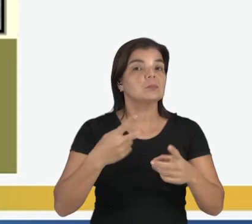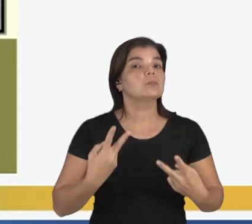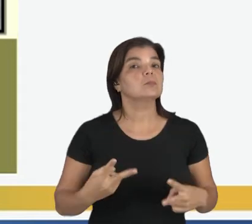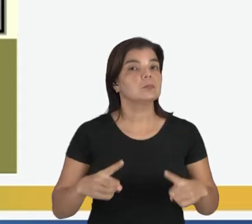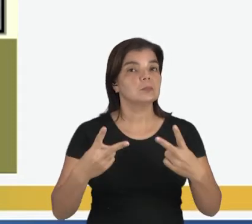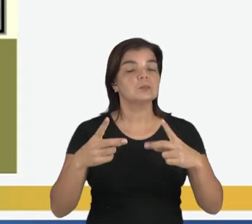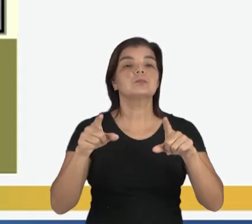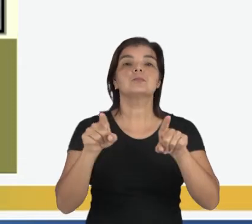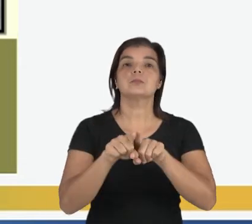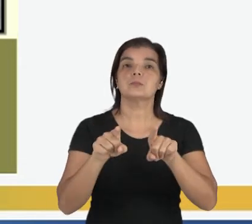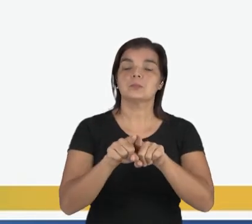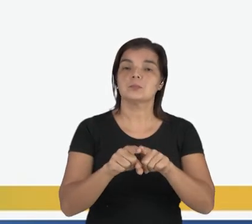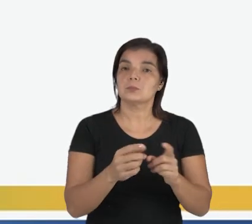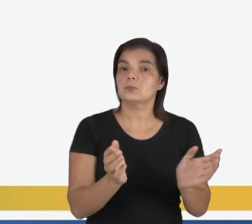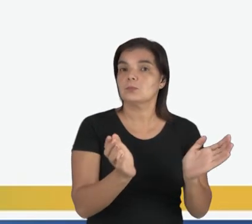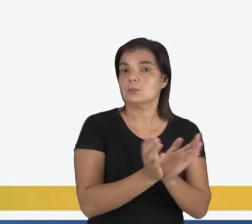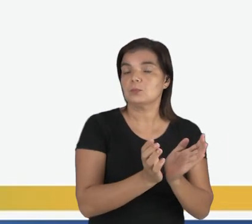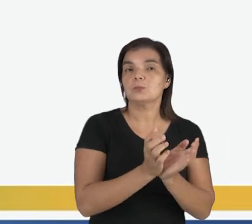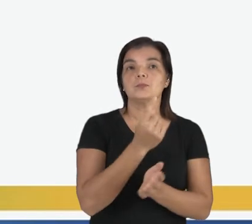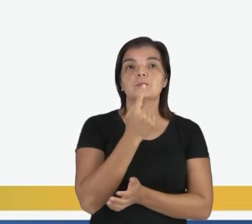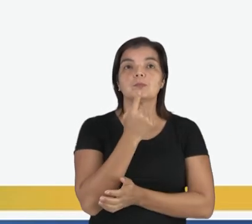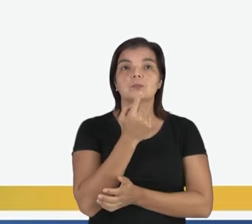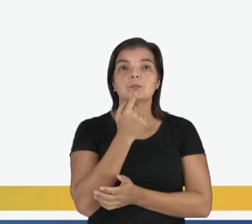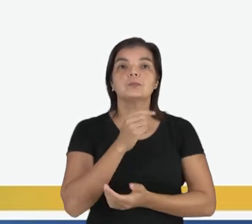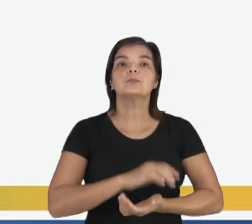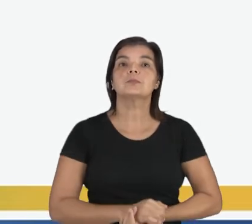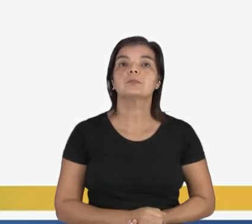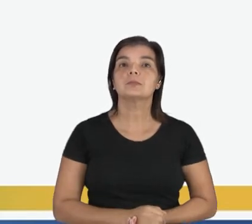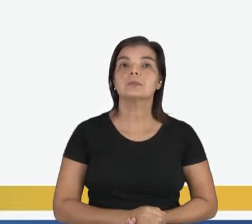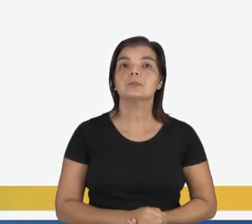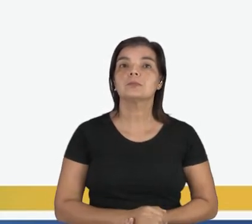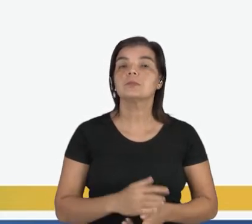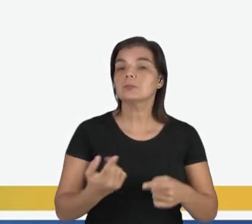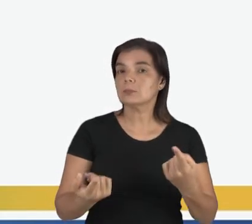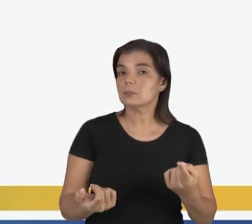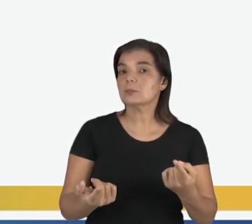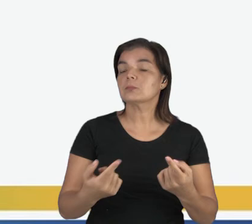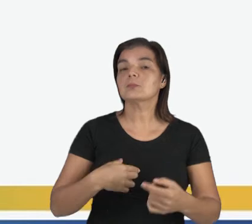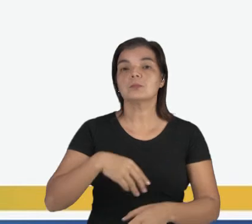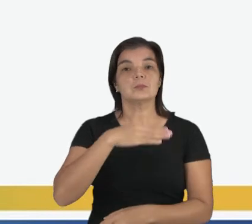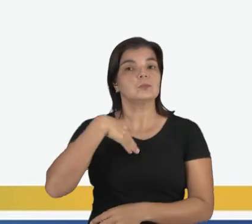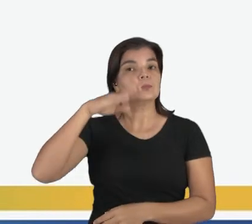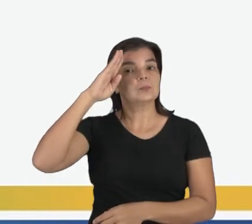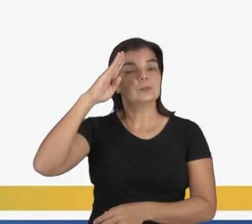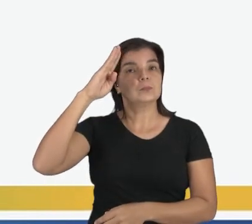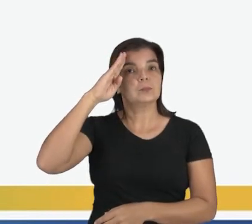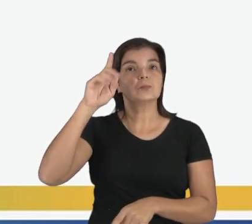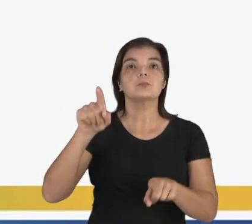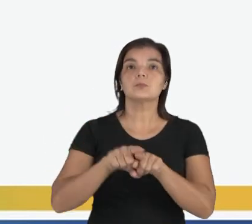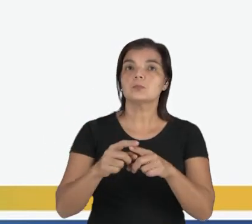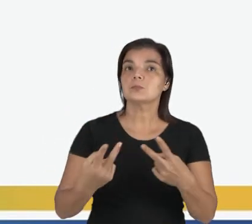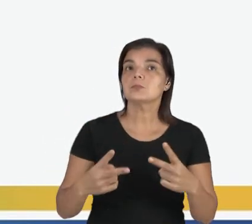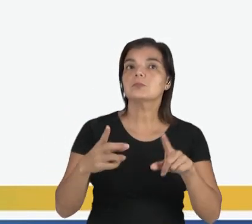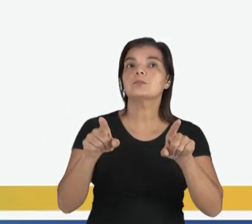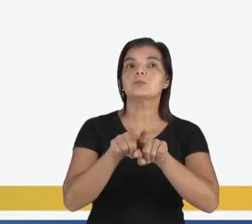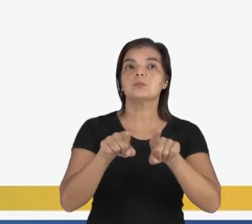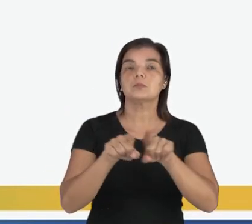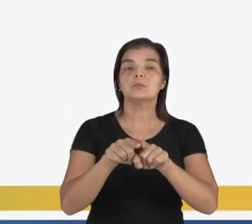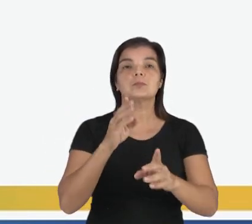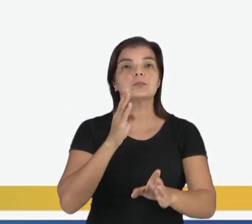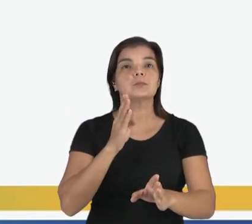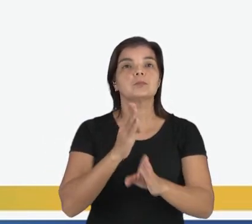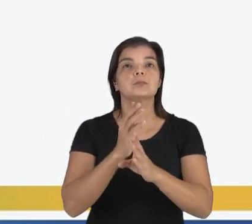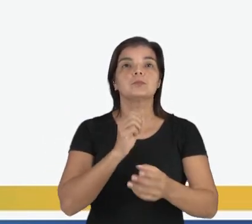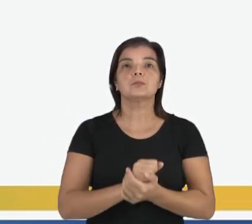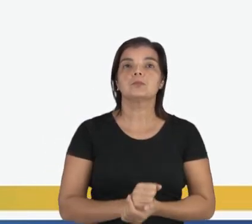vitória do Exército Vermelho, tá, pessoal? E esse exército, ele vai ser vitorioso também por